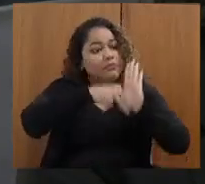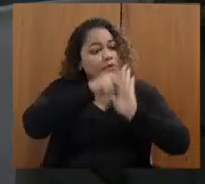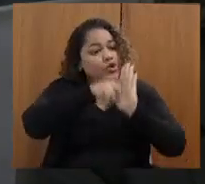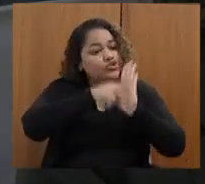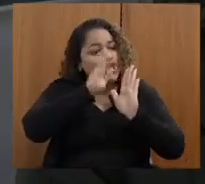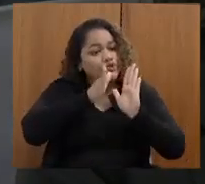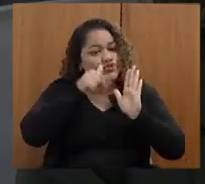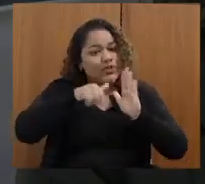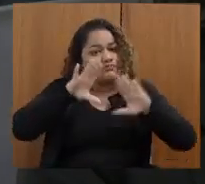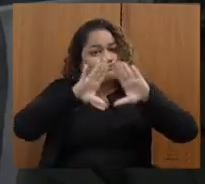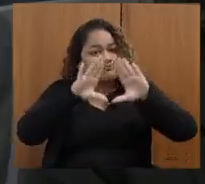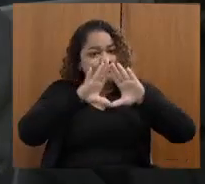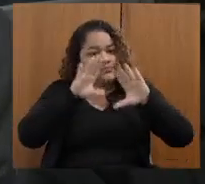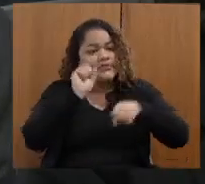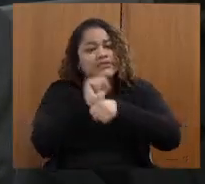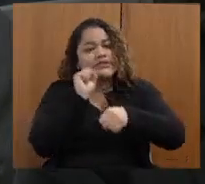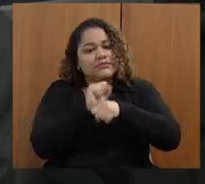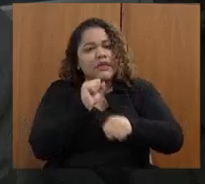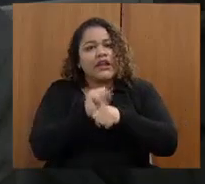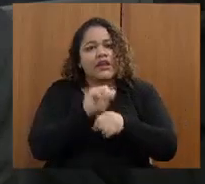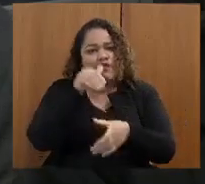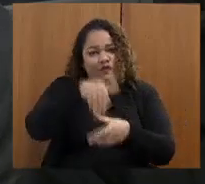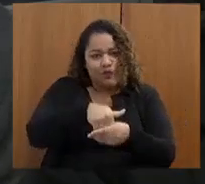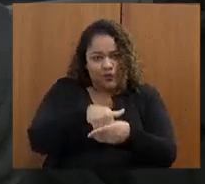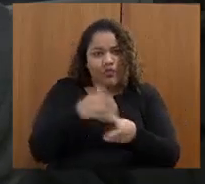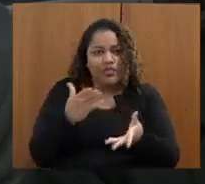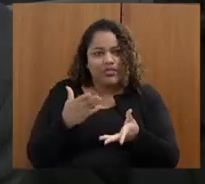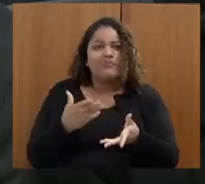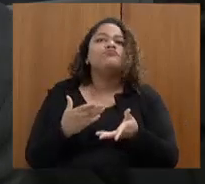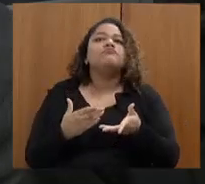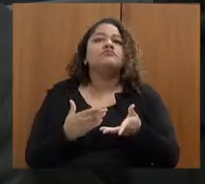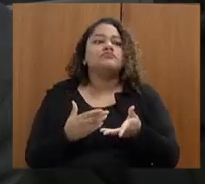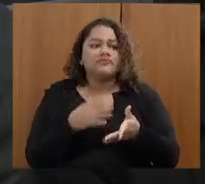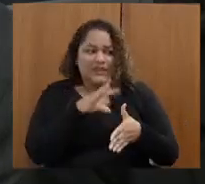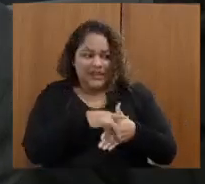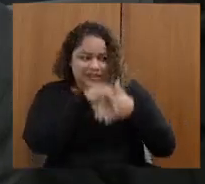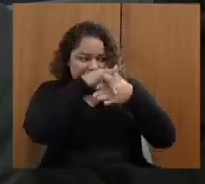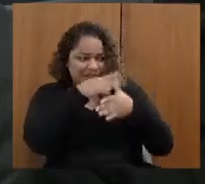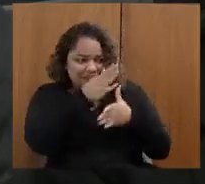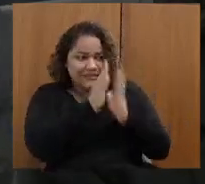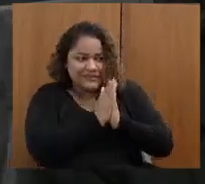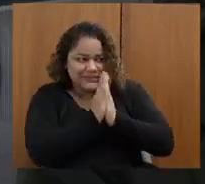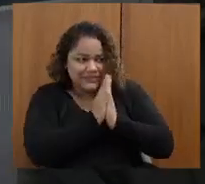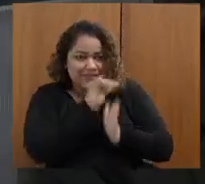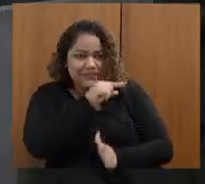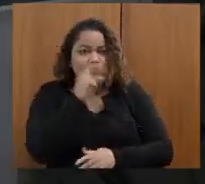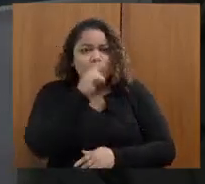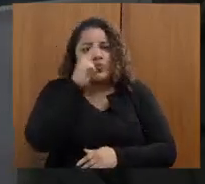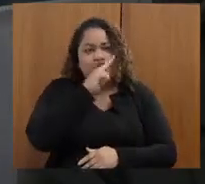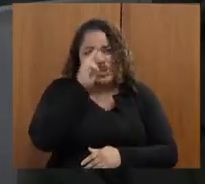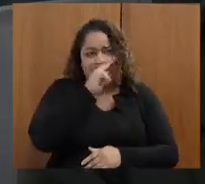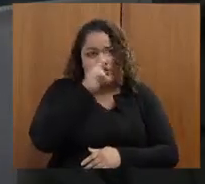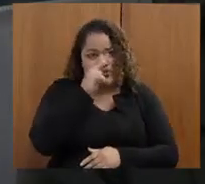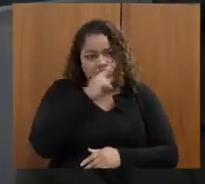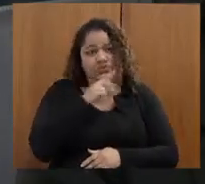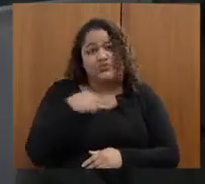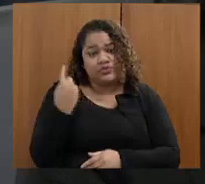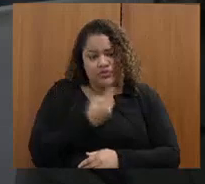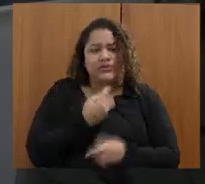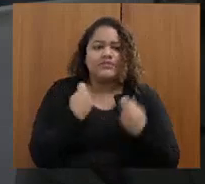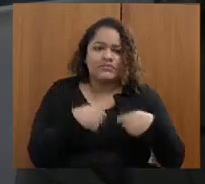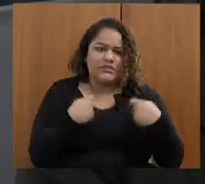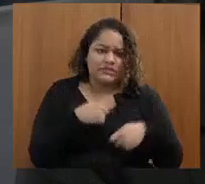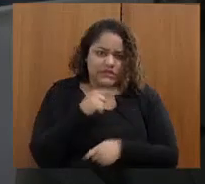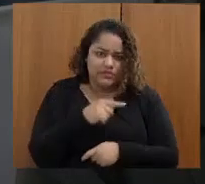aguardando aqui a tramitação fica aqui um reforço tá líder vamos correr com isso que isso é urgente viu a gente precisa disso